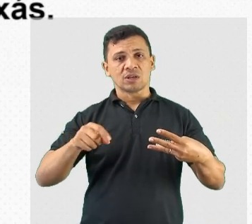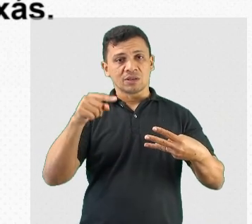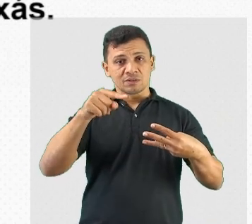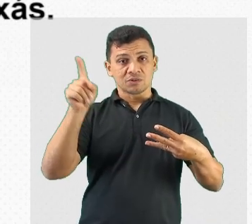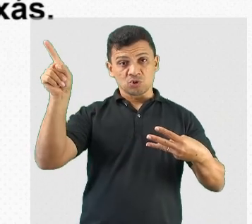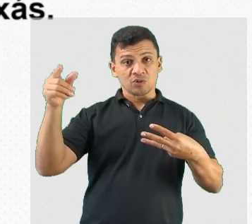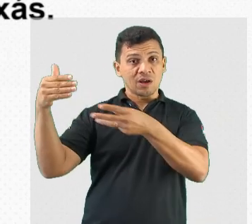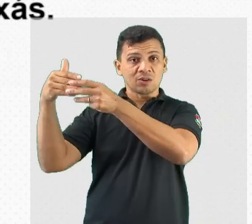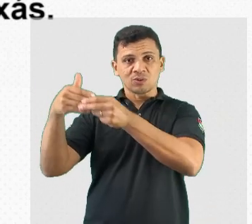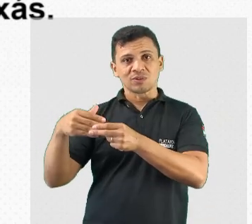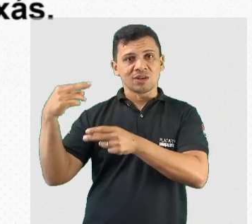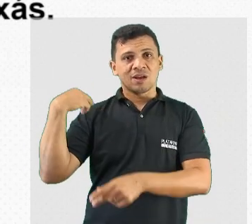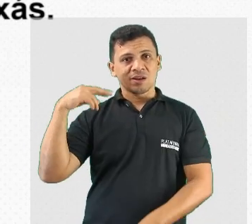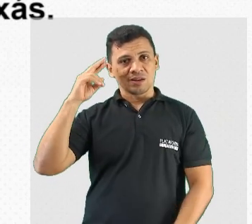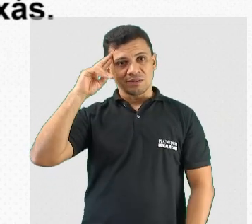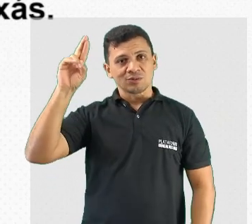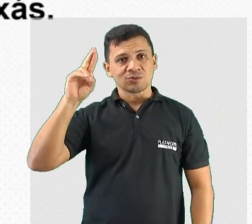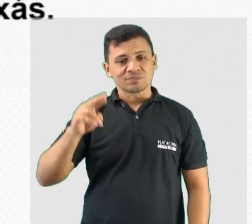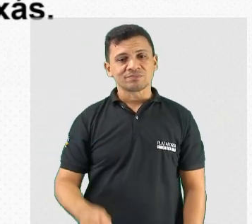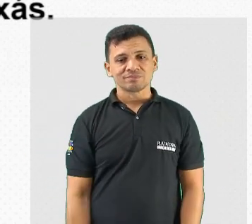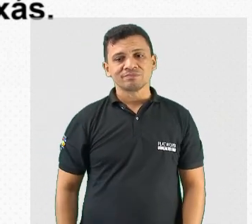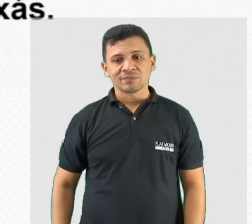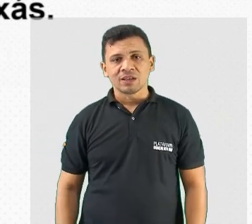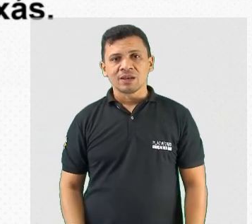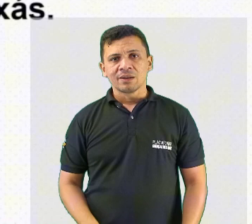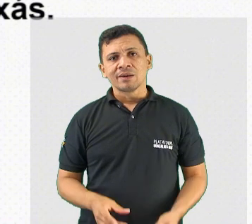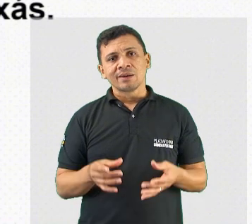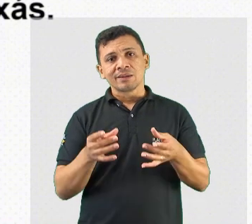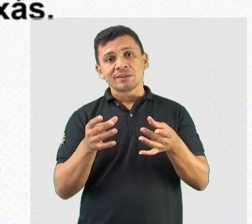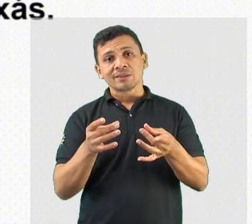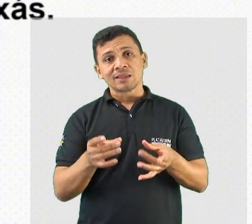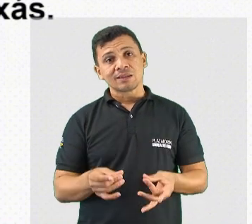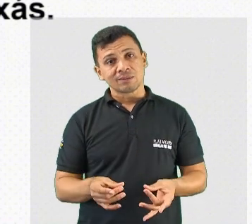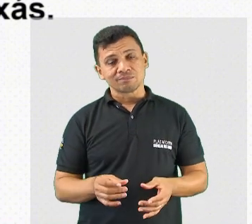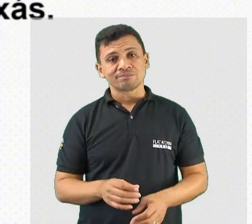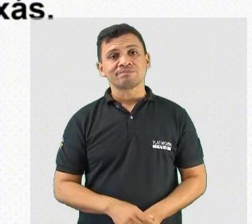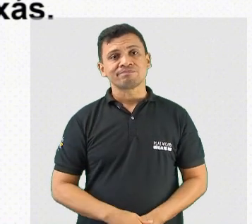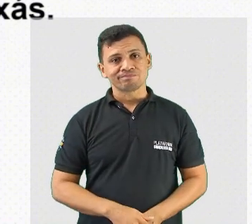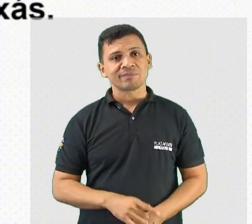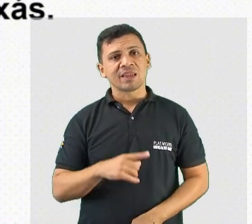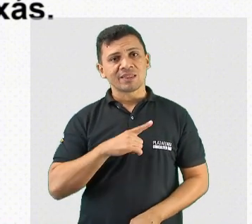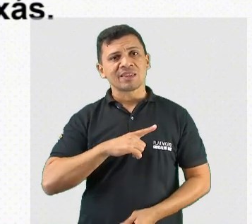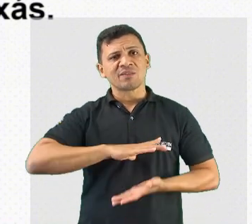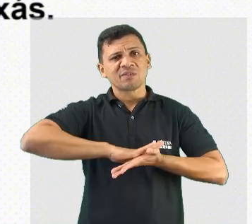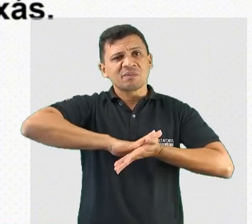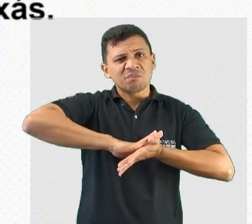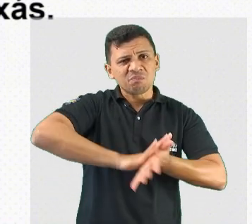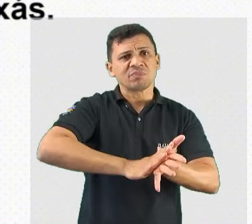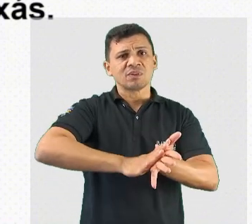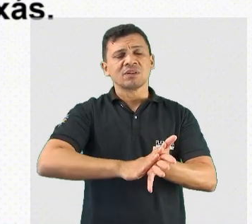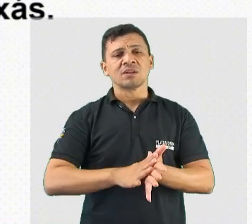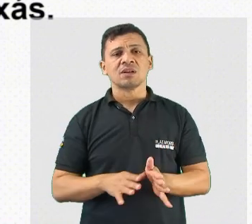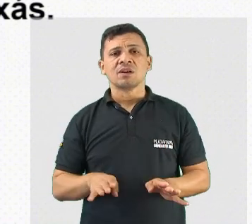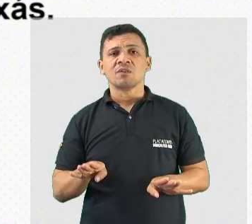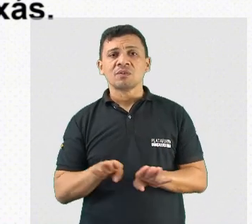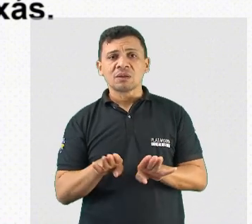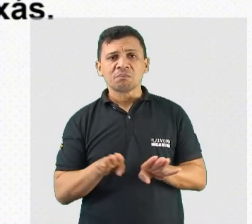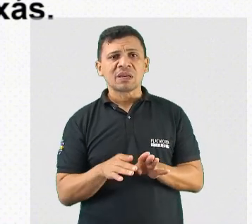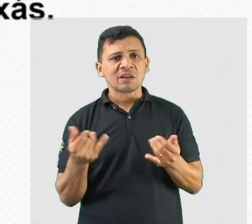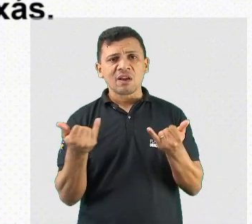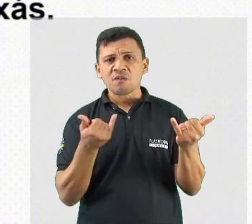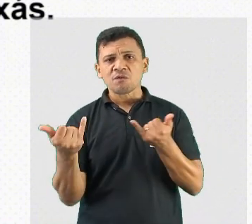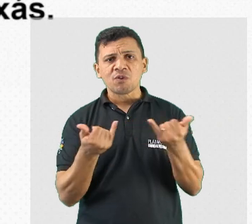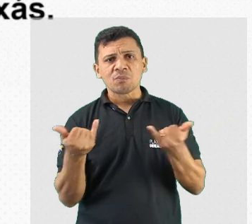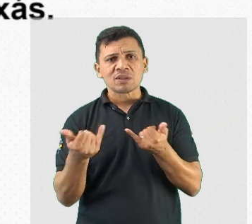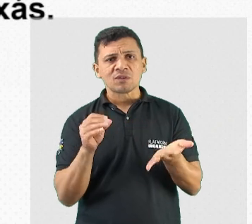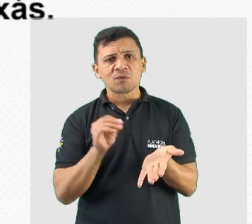de matriz africana. Só tem um detalhe, o nível de discriminação, o nível de preconceito, inclusive por falta de informação, é uma